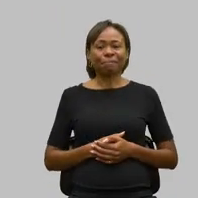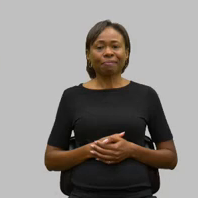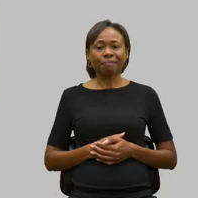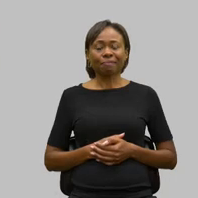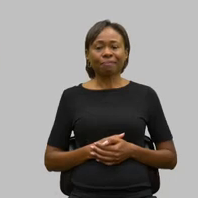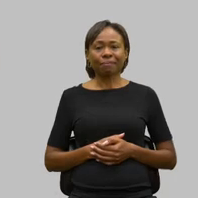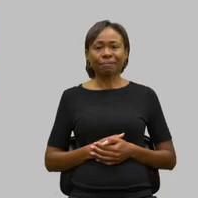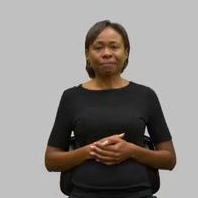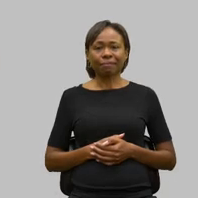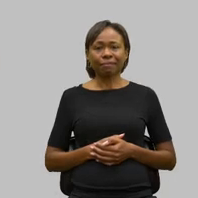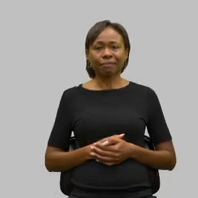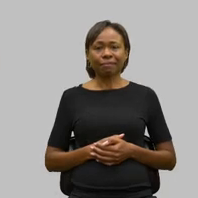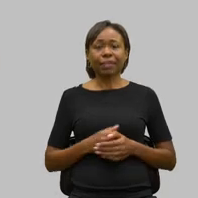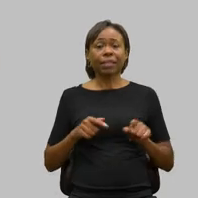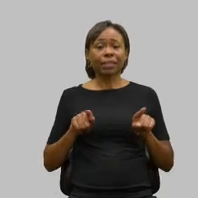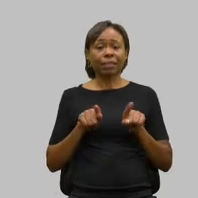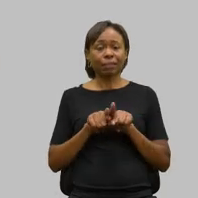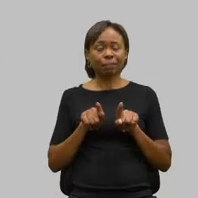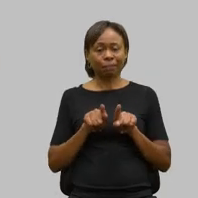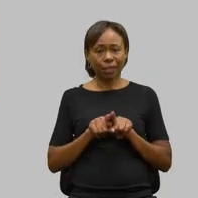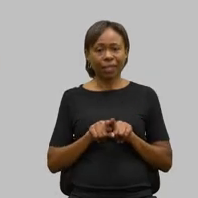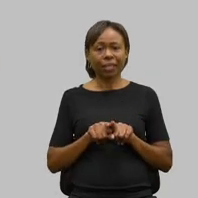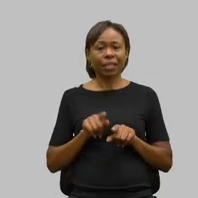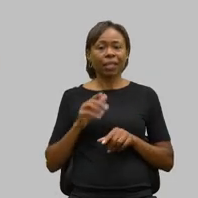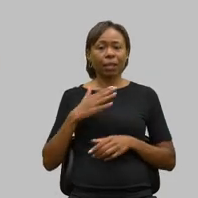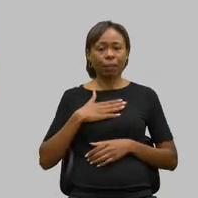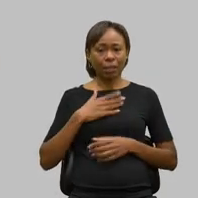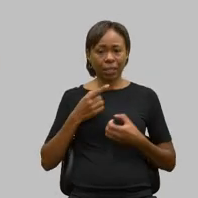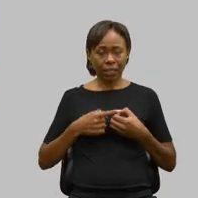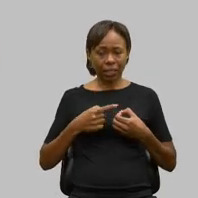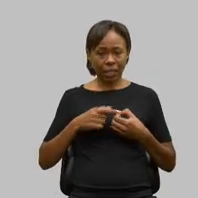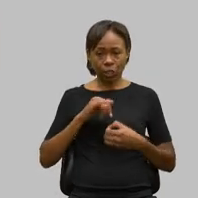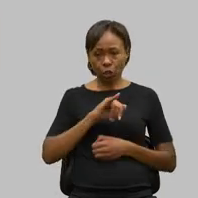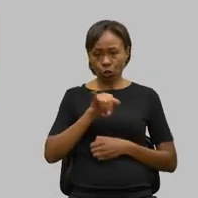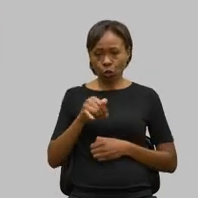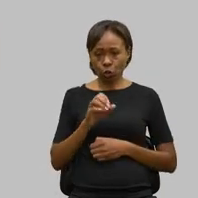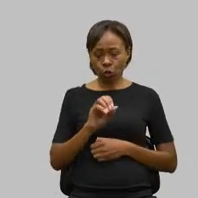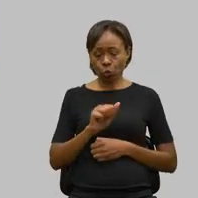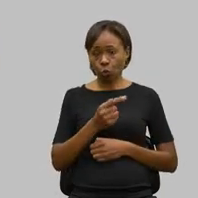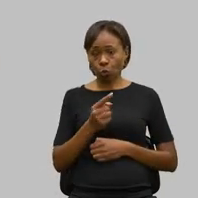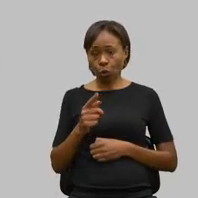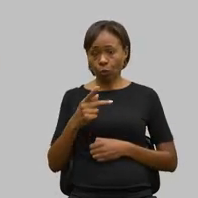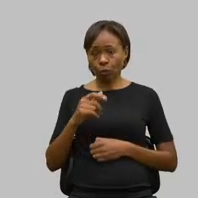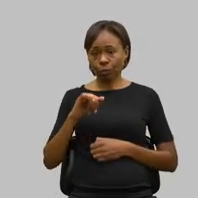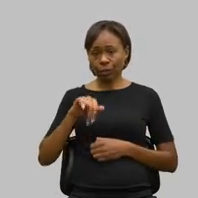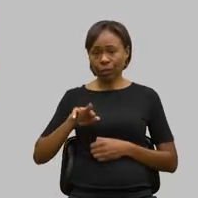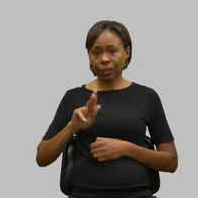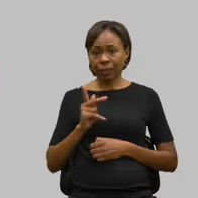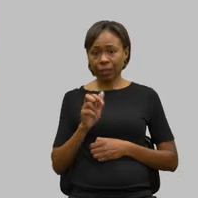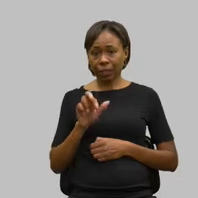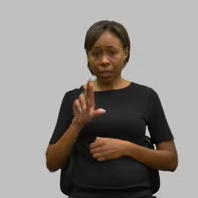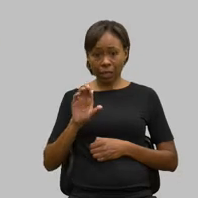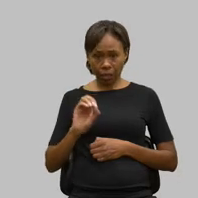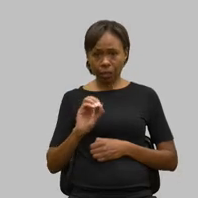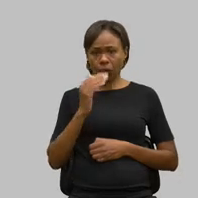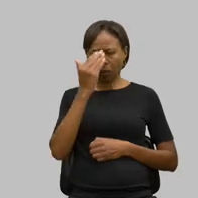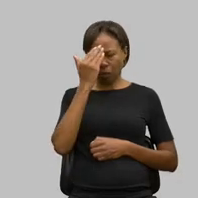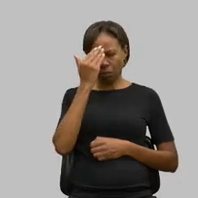também, em nome da minha querida cidade João Pinheiro, agradecê-lo pelo apoio que o senhor tem nos dados